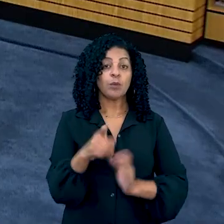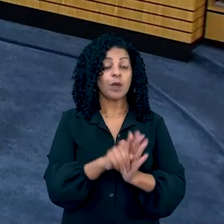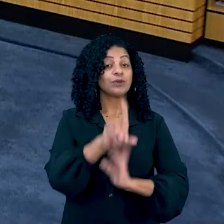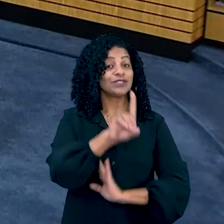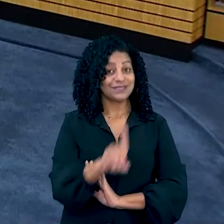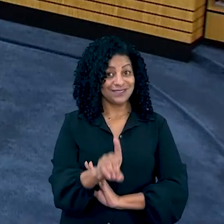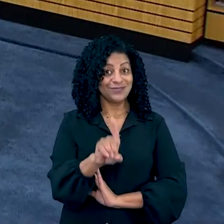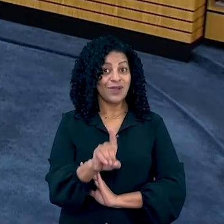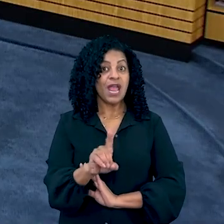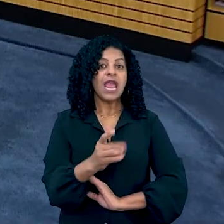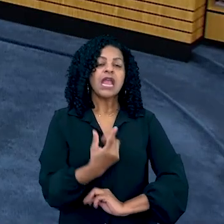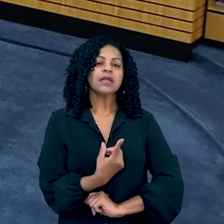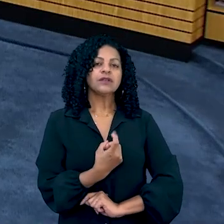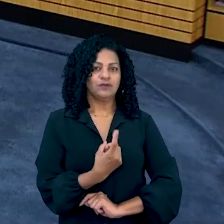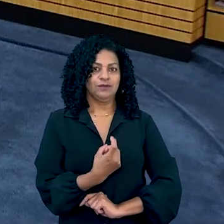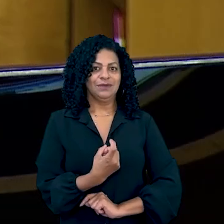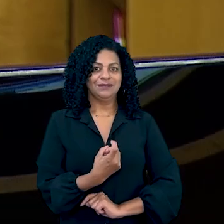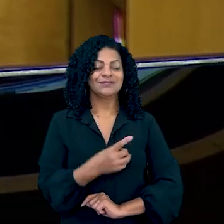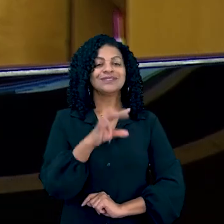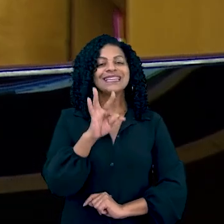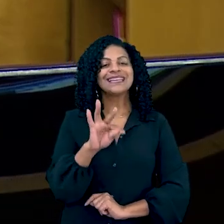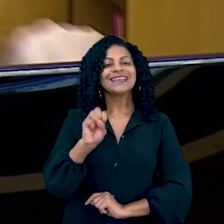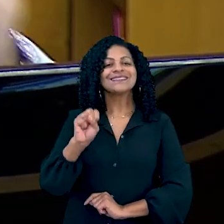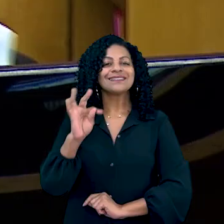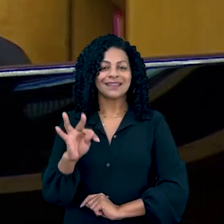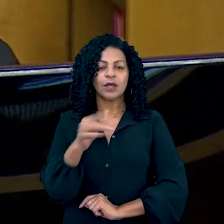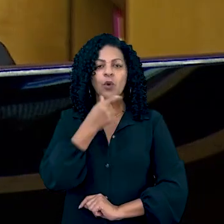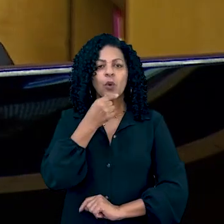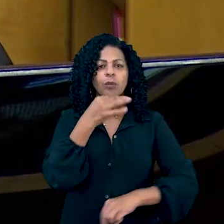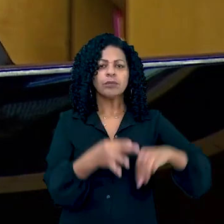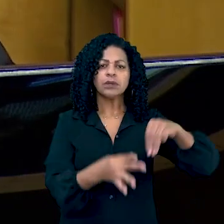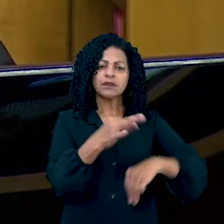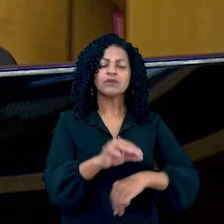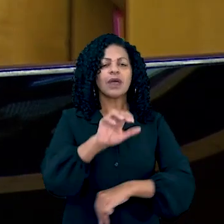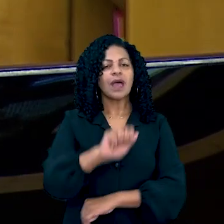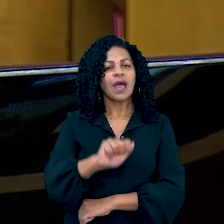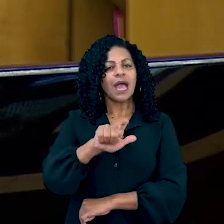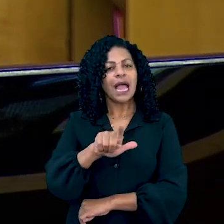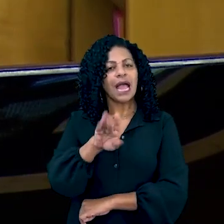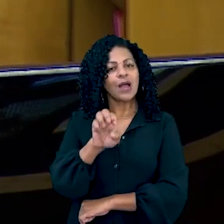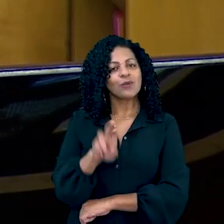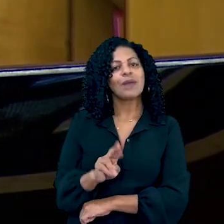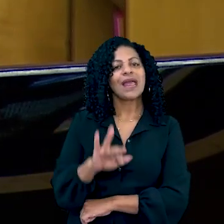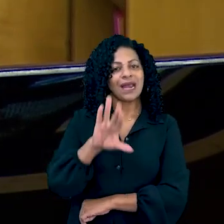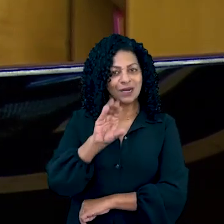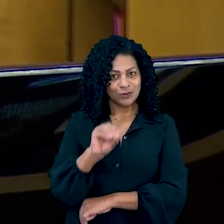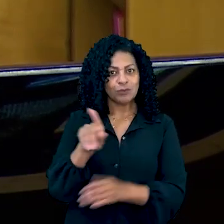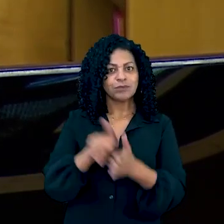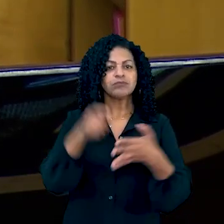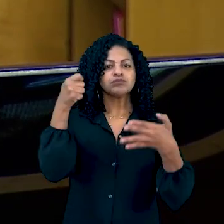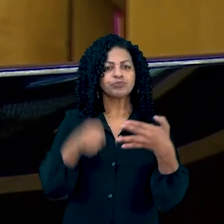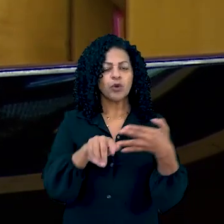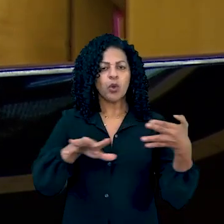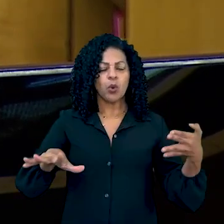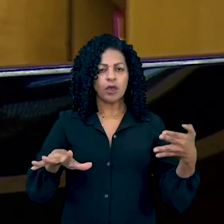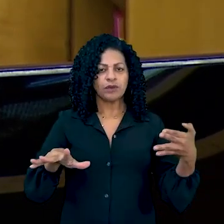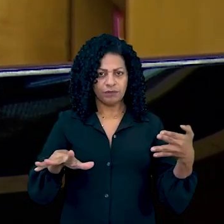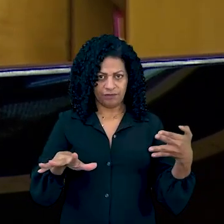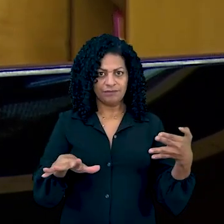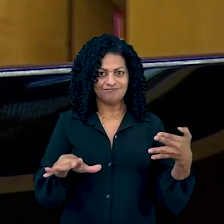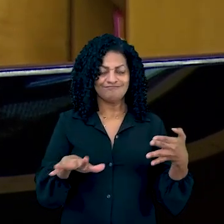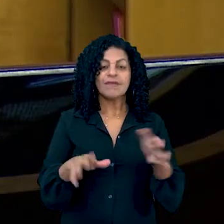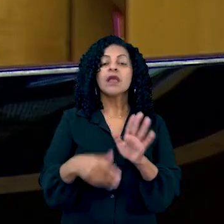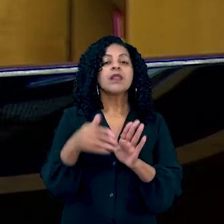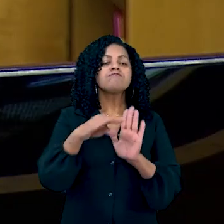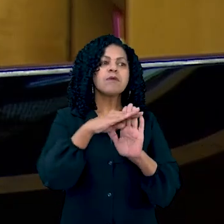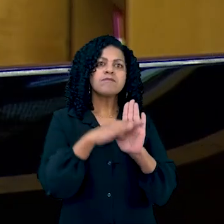Dissídios Individuais do TST. O relator do caso, ministro Alberto Balazeiro, destacou a jurisprudência